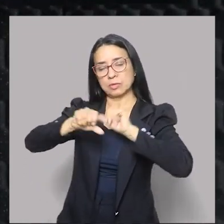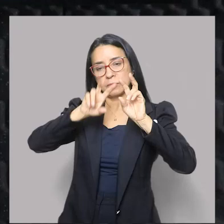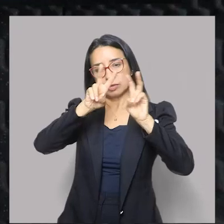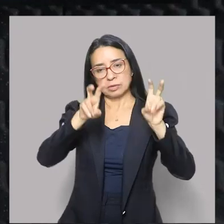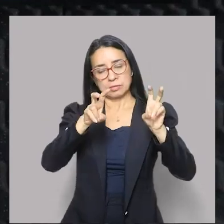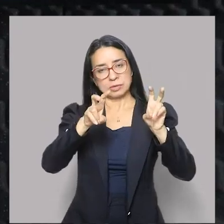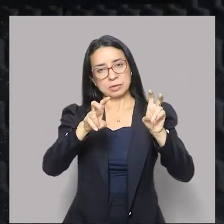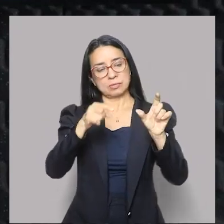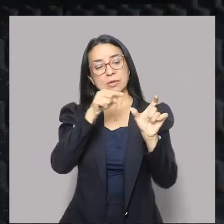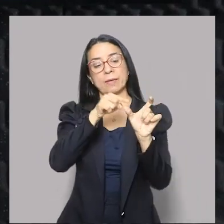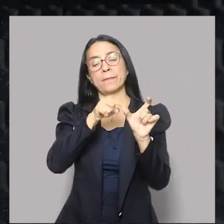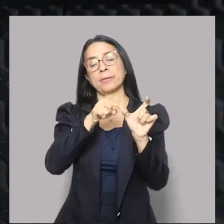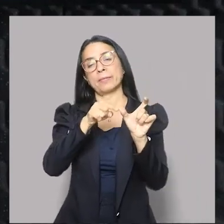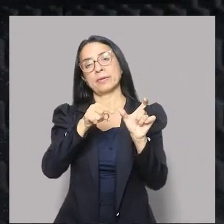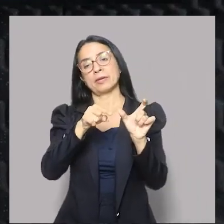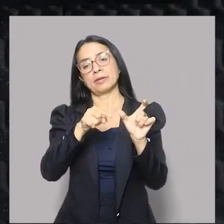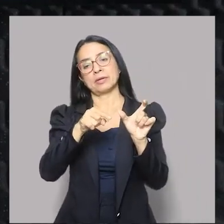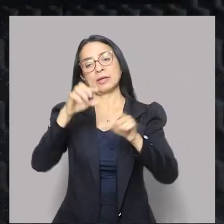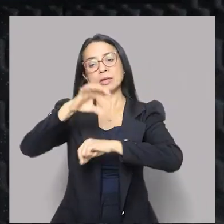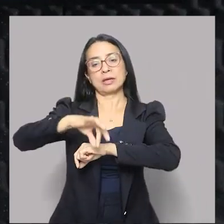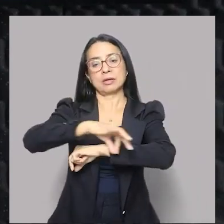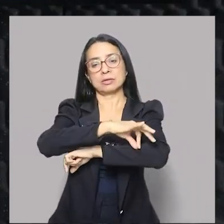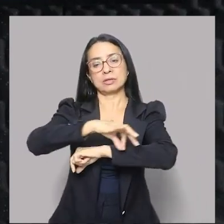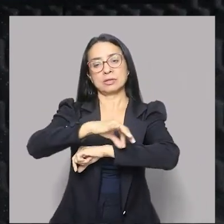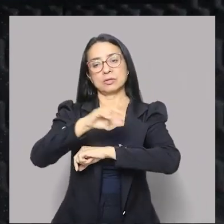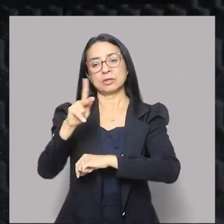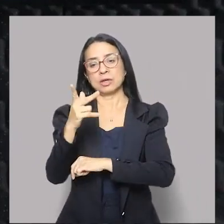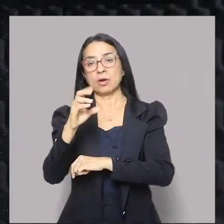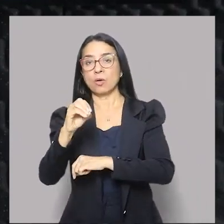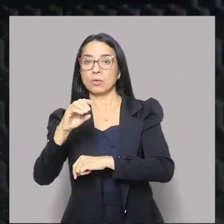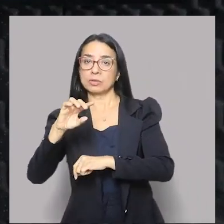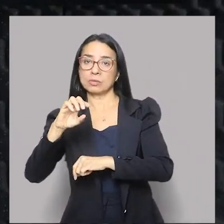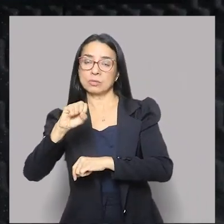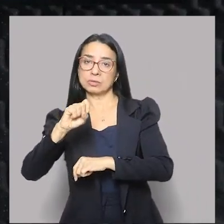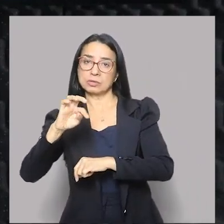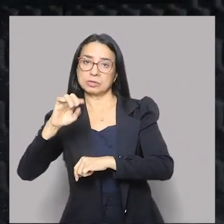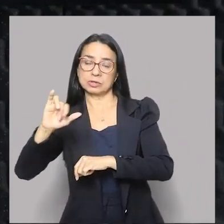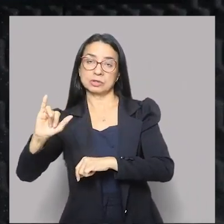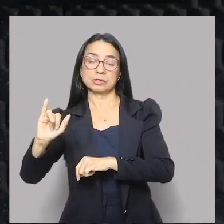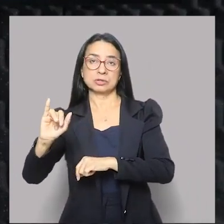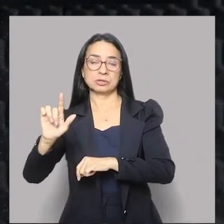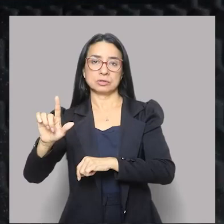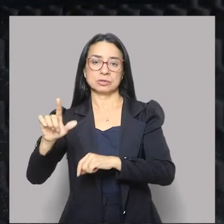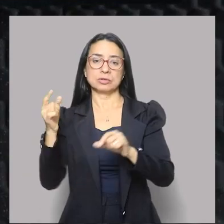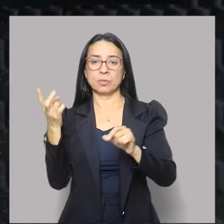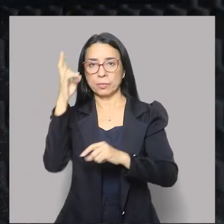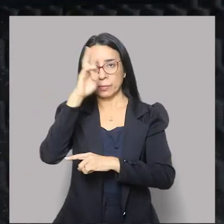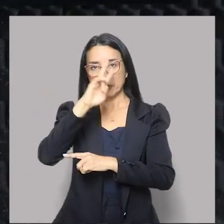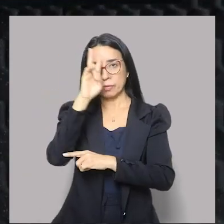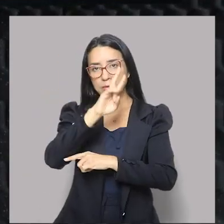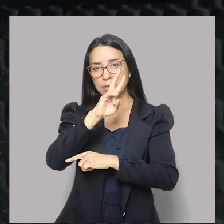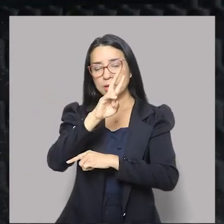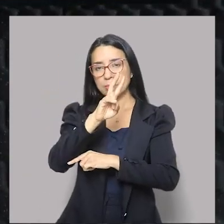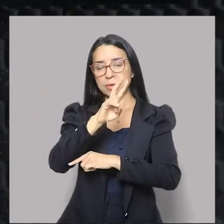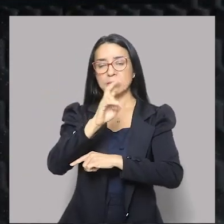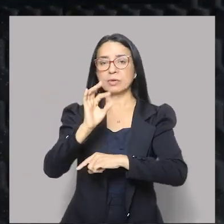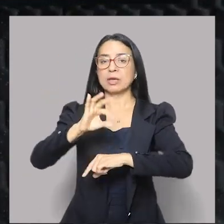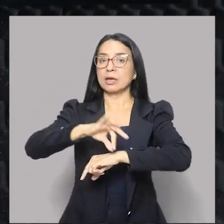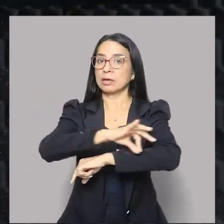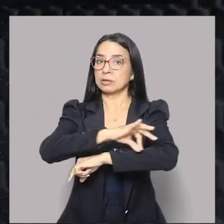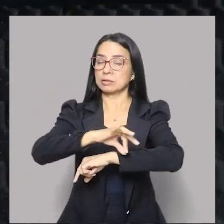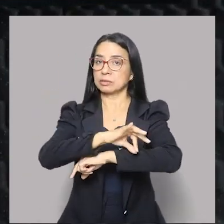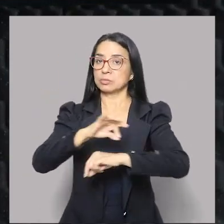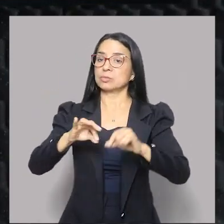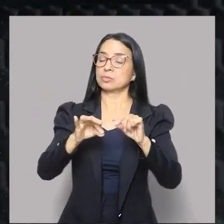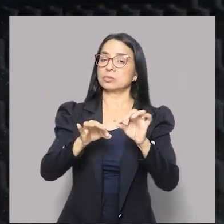hostil. A palavra arquitetura nos remete ao design, ao desenho urbano que é feito, e hostil tem a ver aí